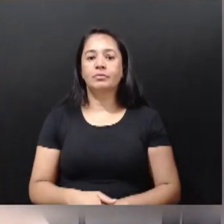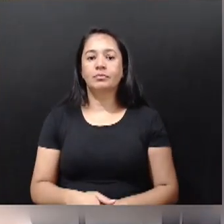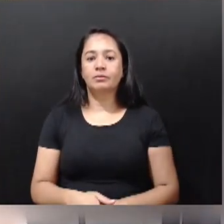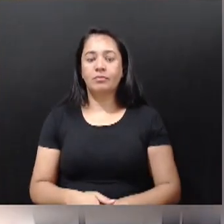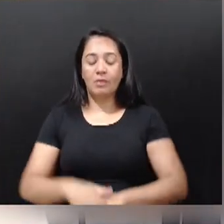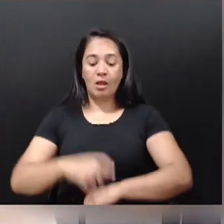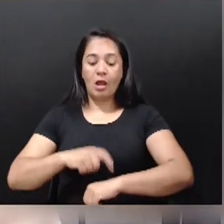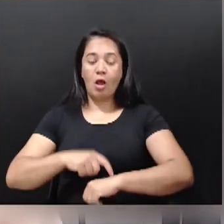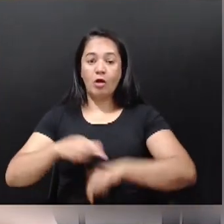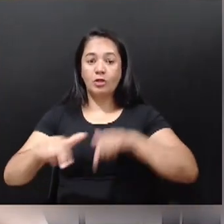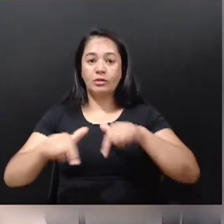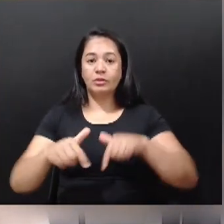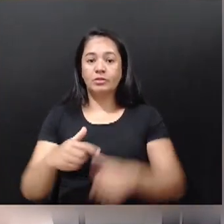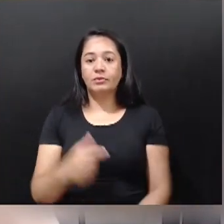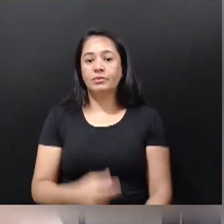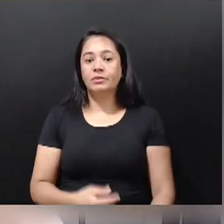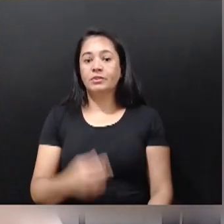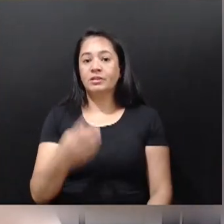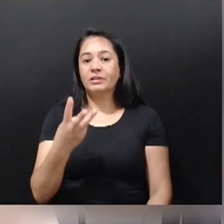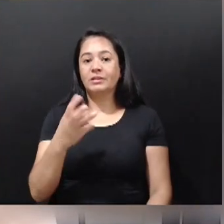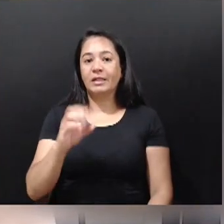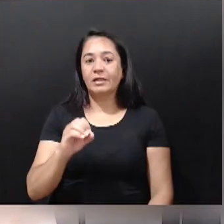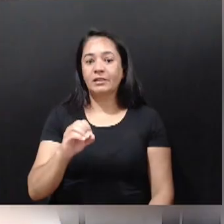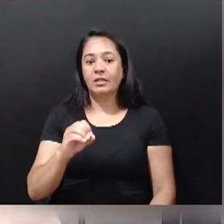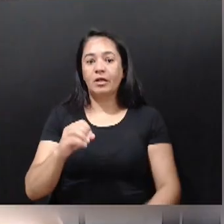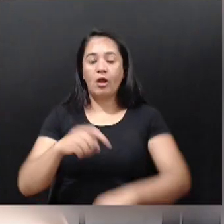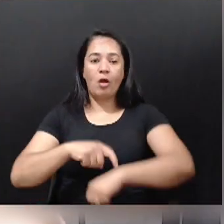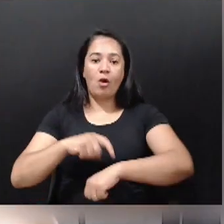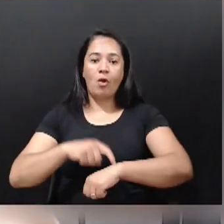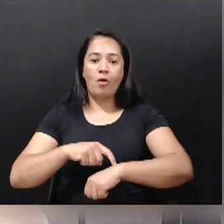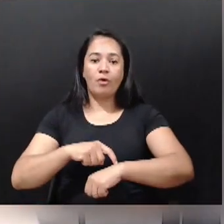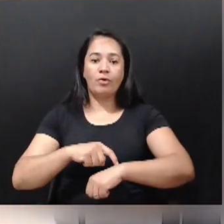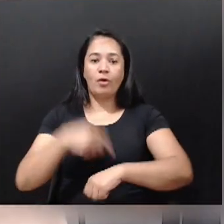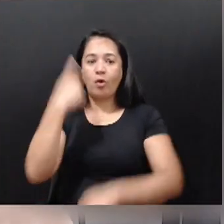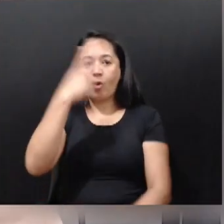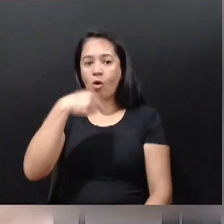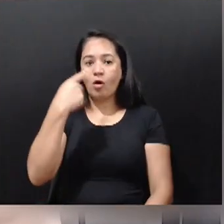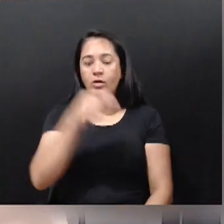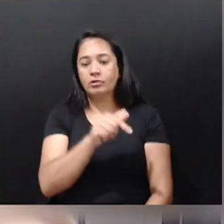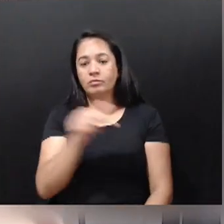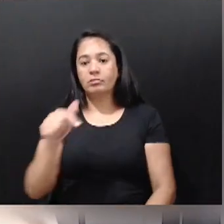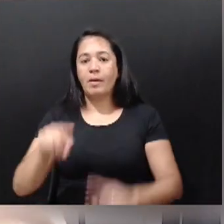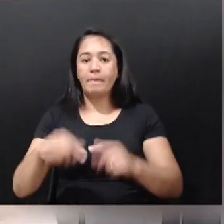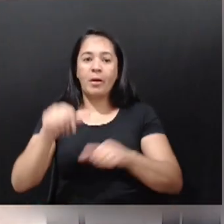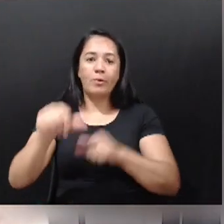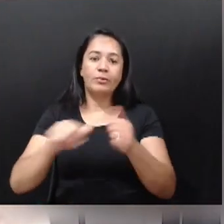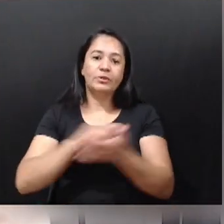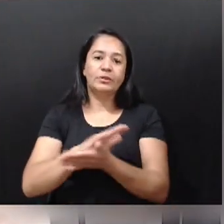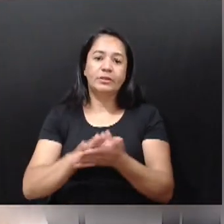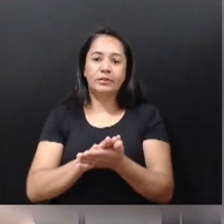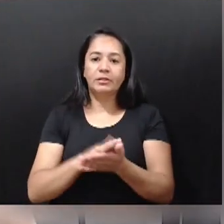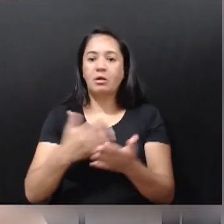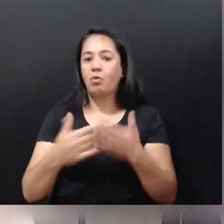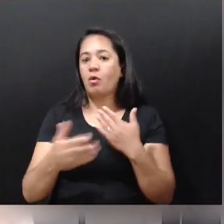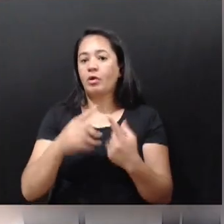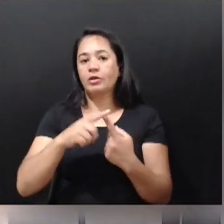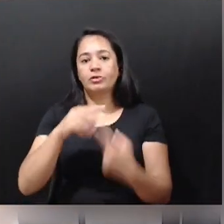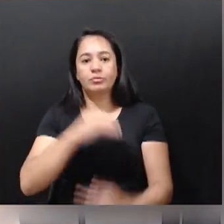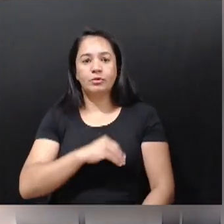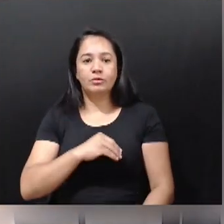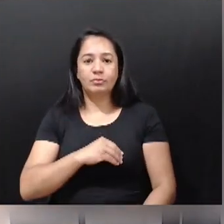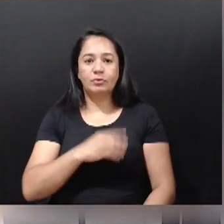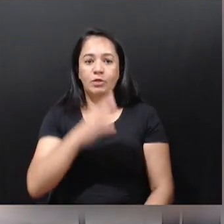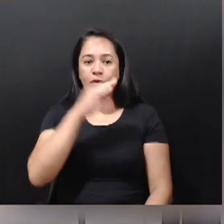para 30 horas, sem ter, sem alterar qualquer tipo de vencimento do funcionário público. Então, veio